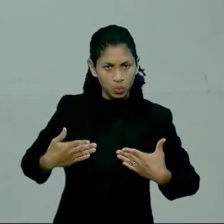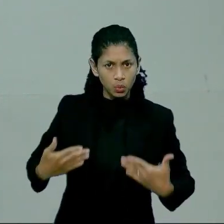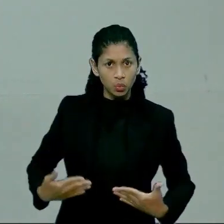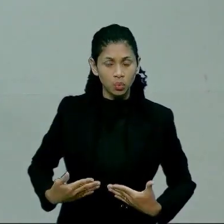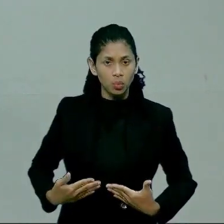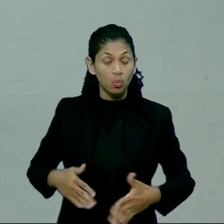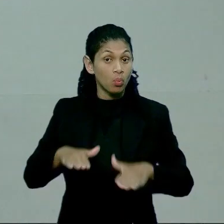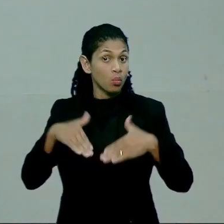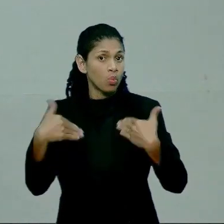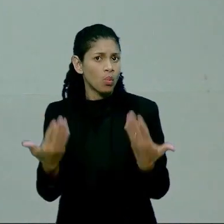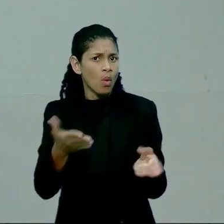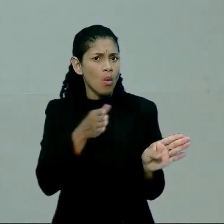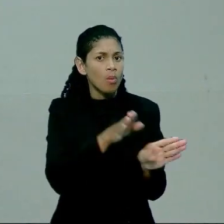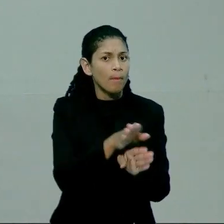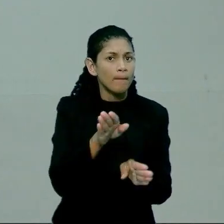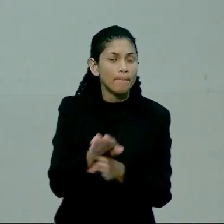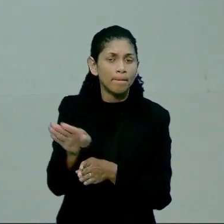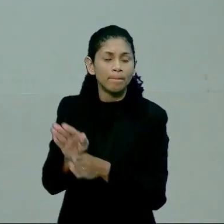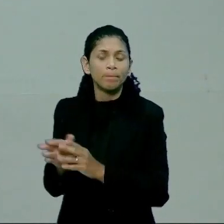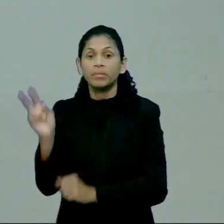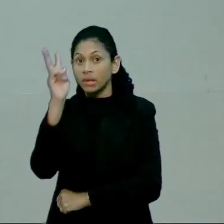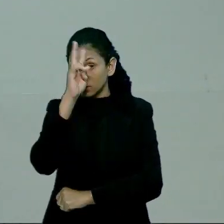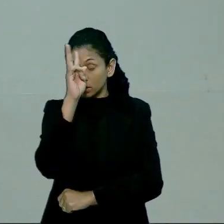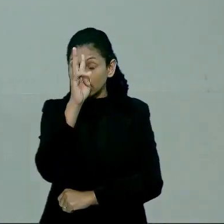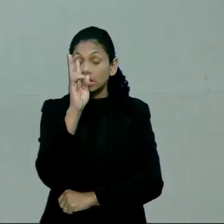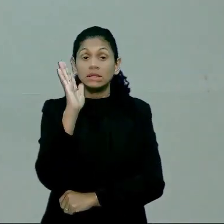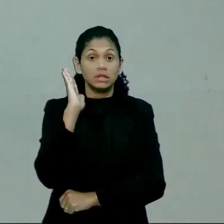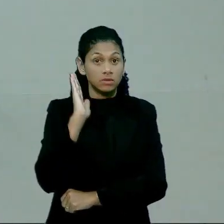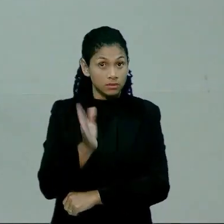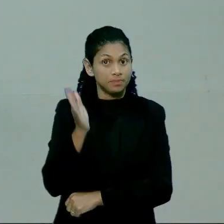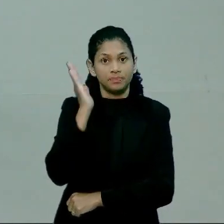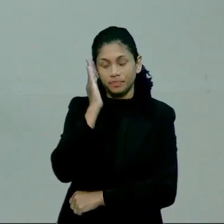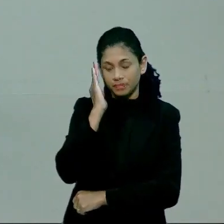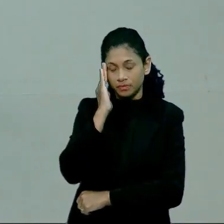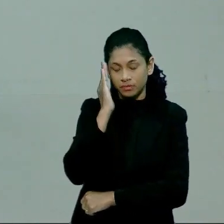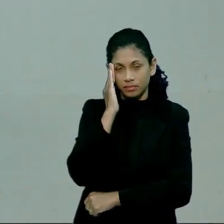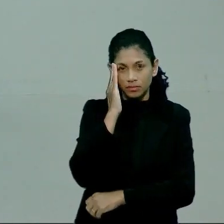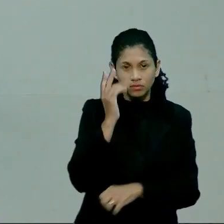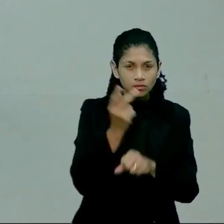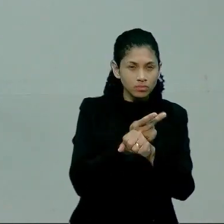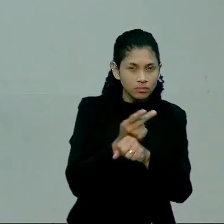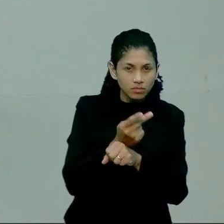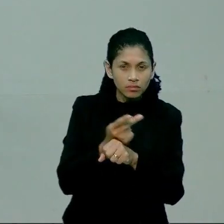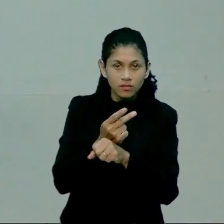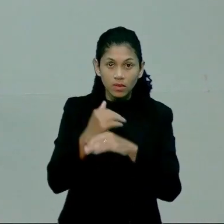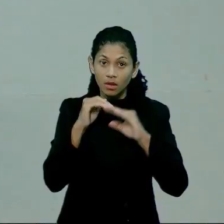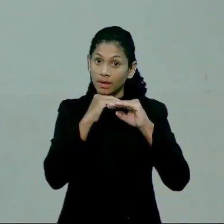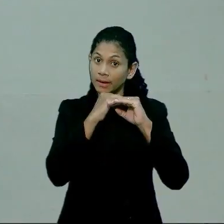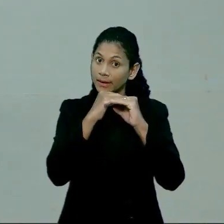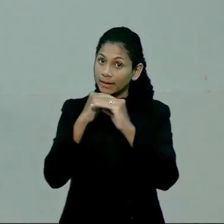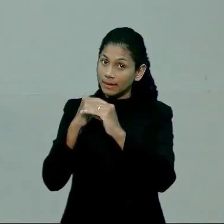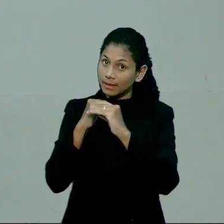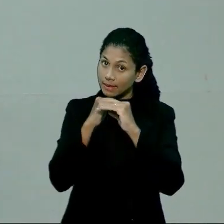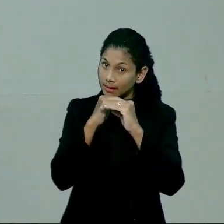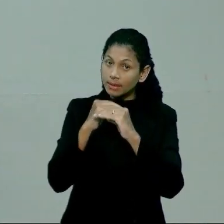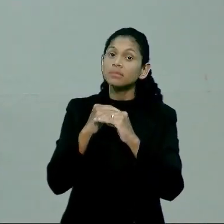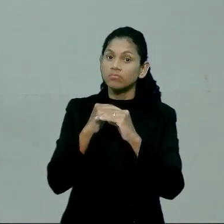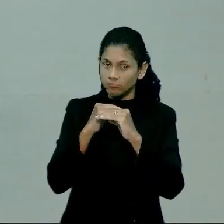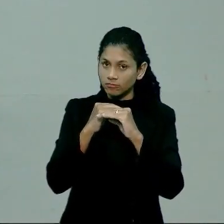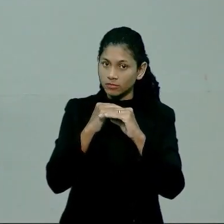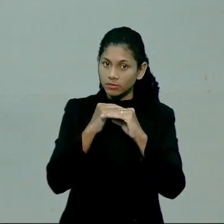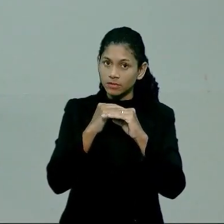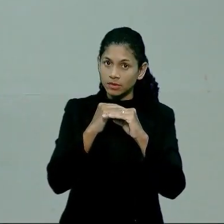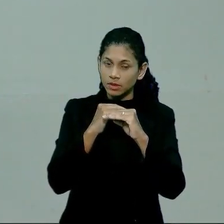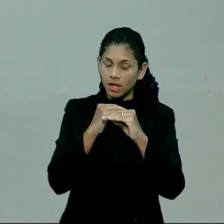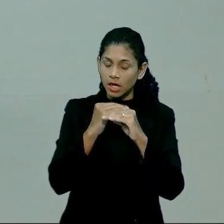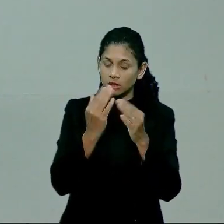o direcionamento? Lembrando que a gente já sabe que o princípio que a gente busca, o metabolismo, busca manter equilíbrio. Equilíbrio é quem?